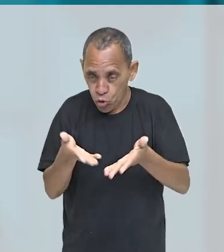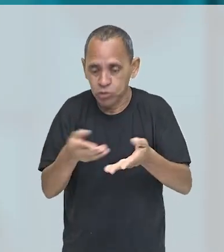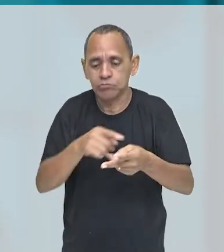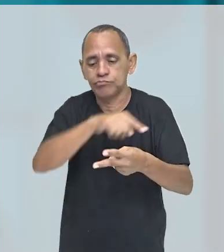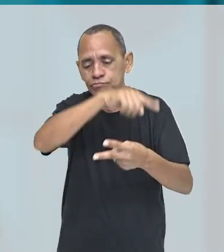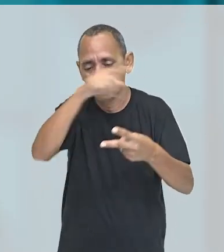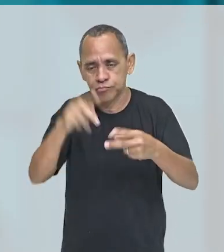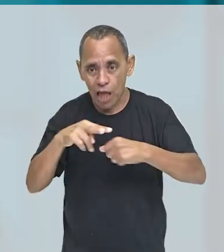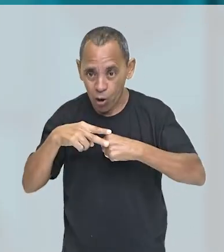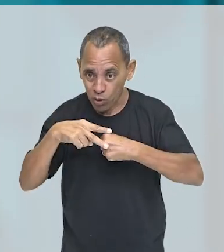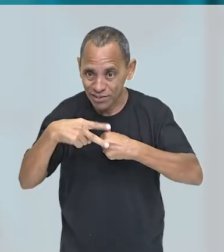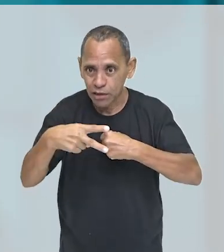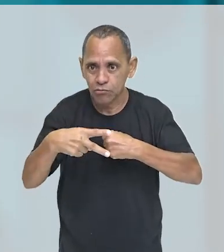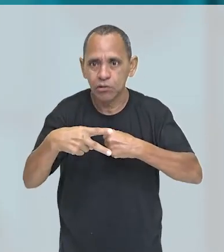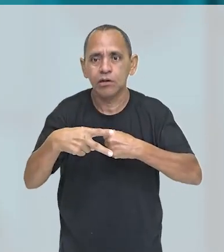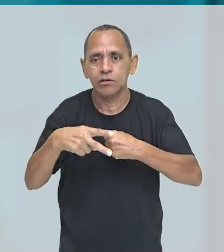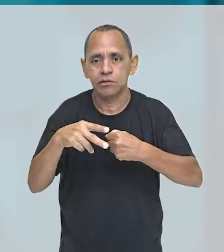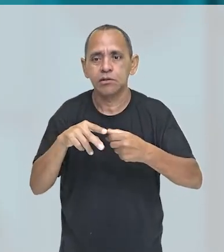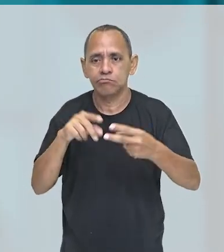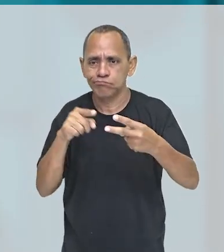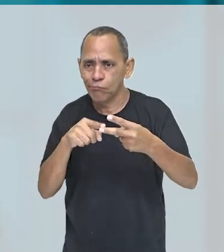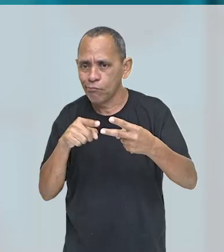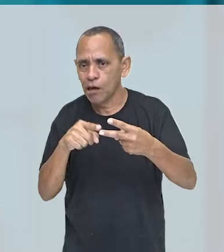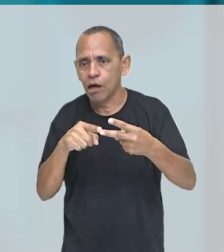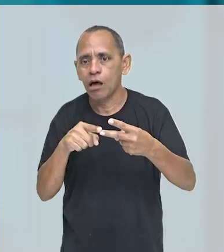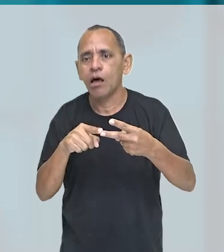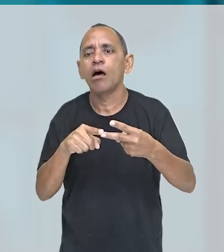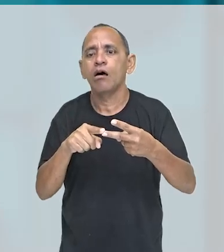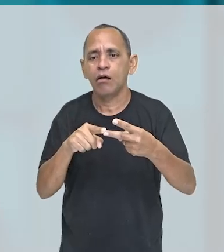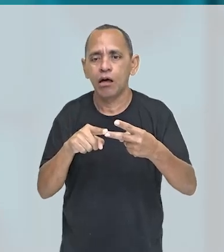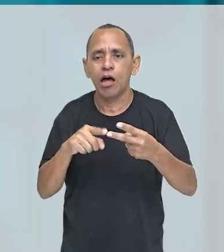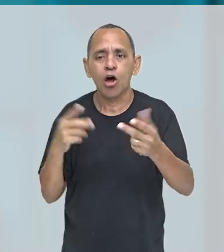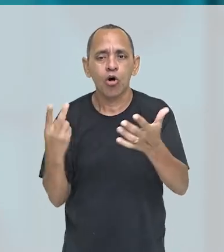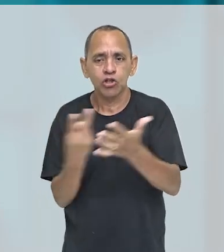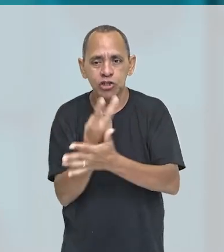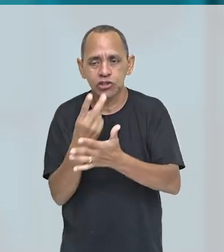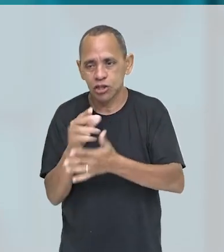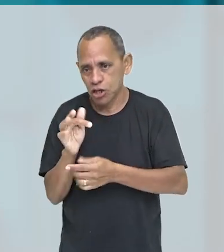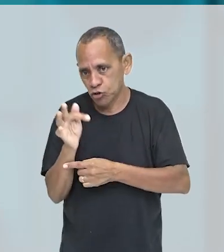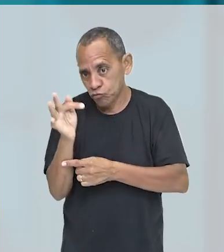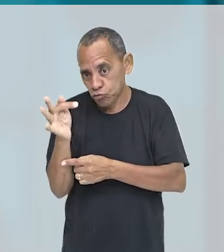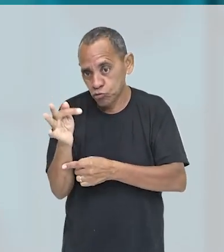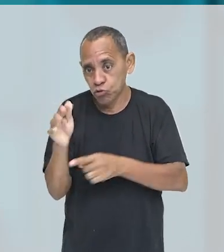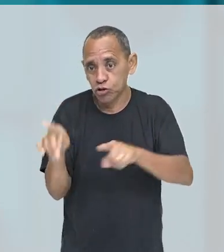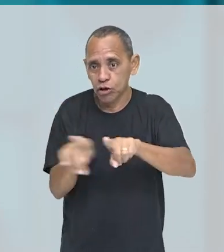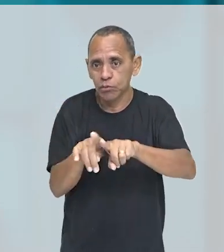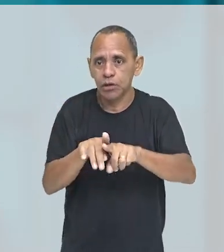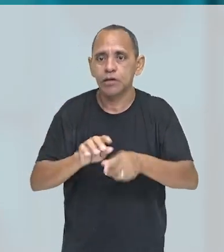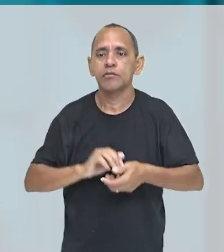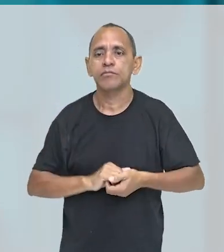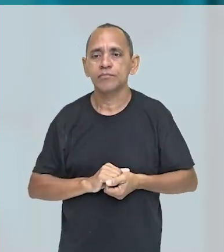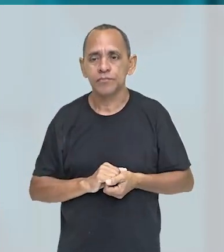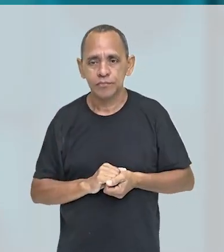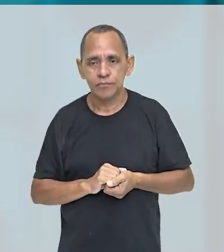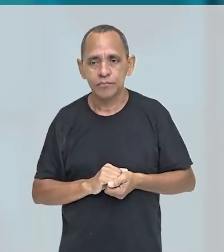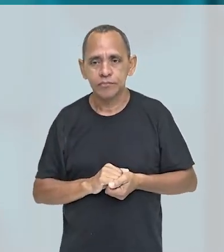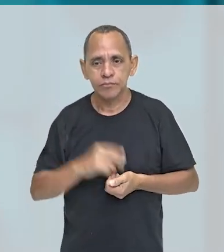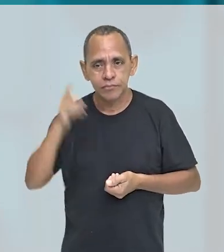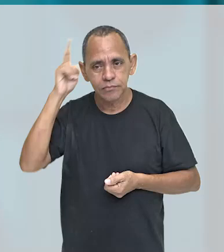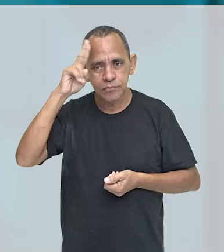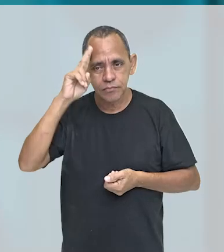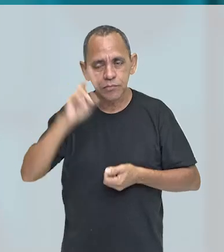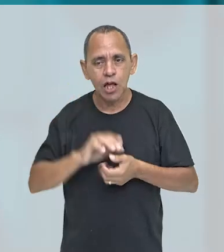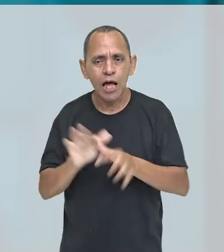consequência, né, aquilo que é consequência da primeira ação, estará sempre no futuro, tá certo? If, simple